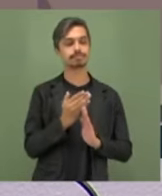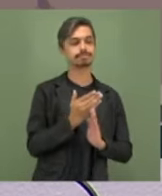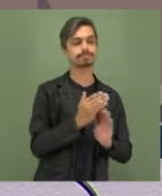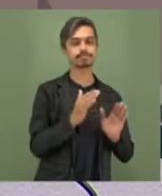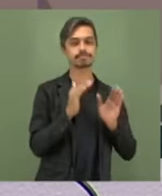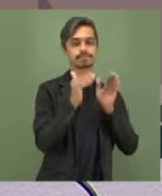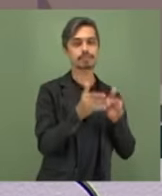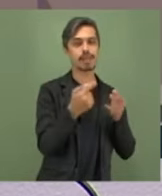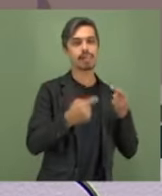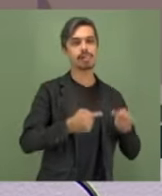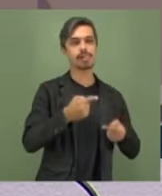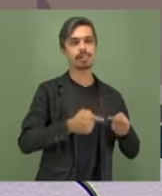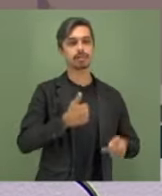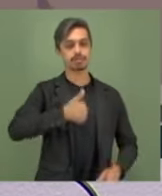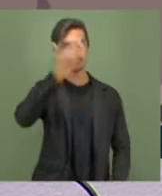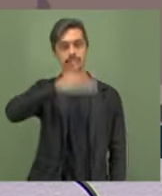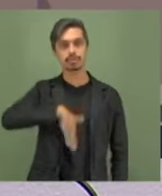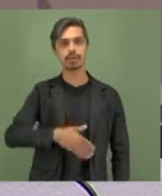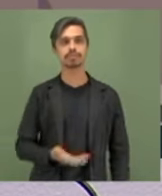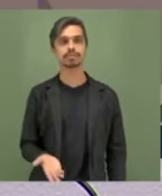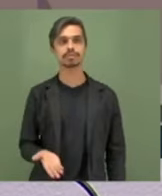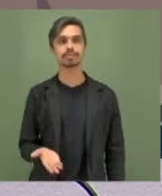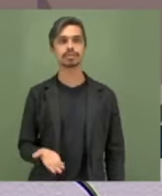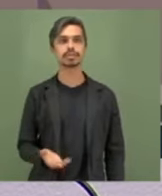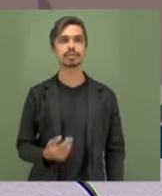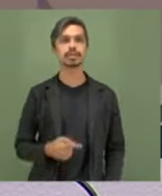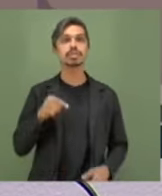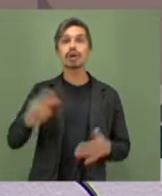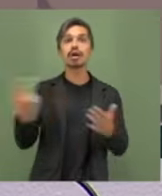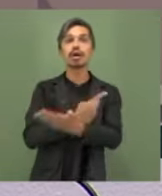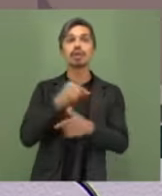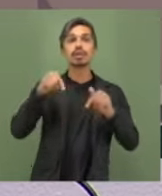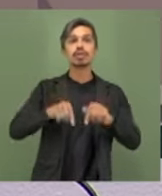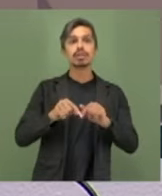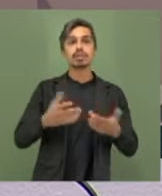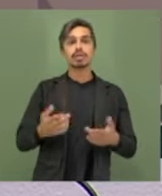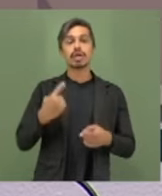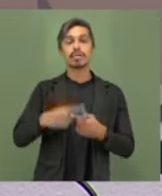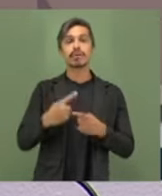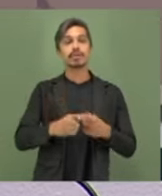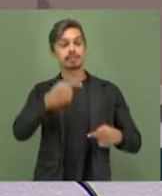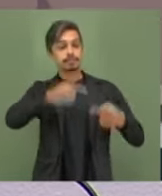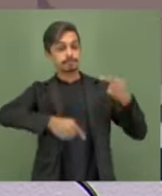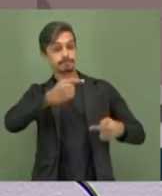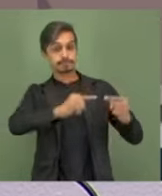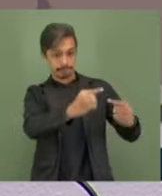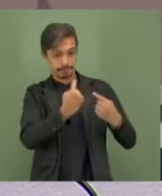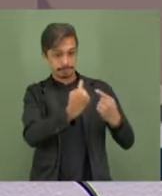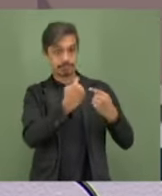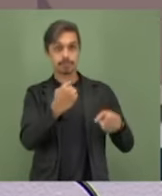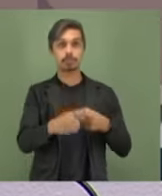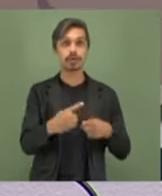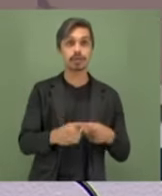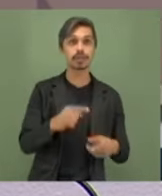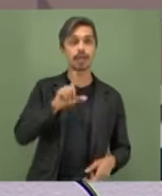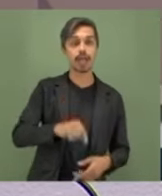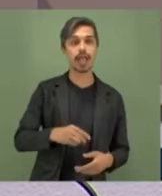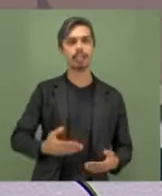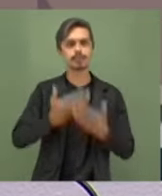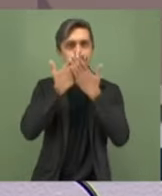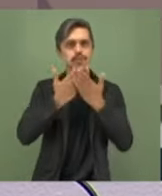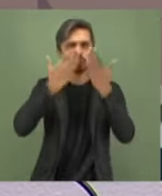a prova disso. Este episódio que aconteceu comigo pôs a nu essa perseguição política, pôs a nu a censura, a